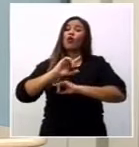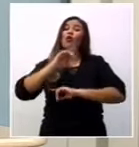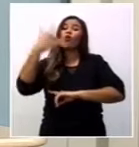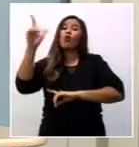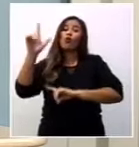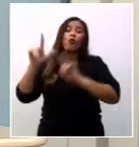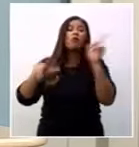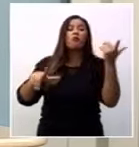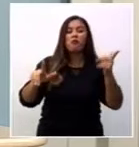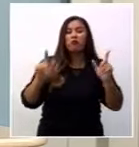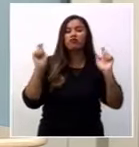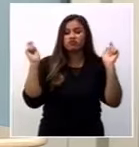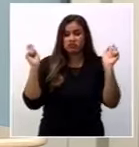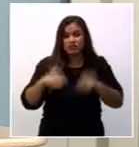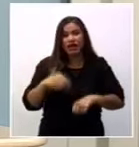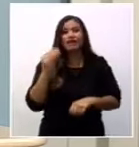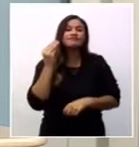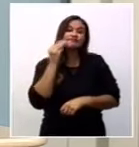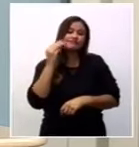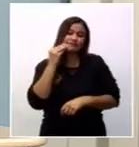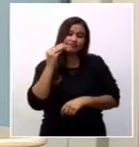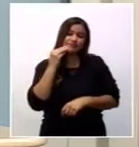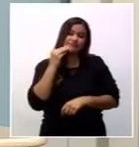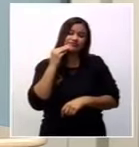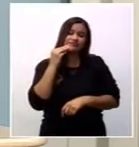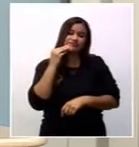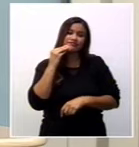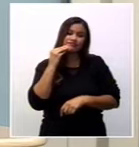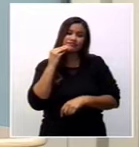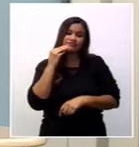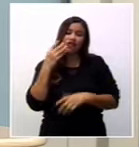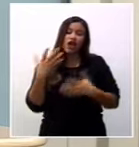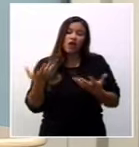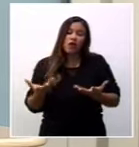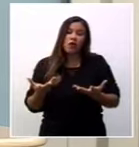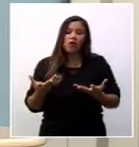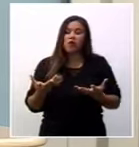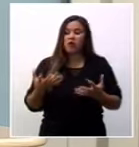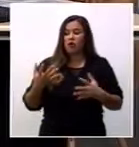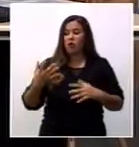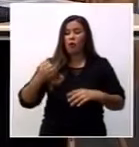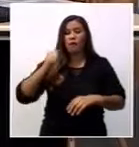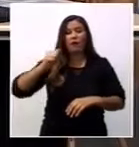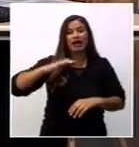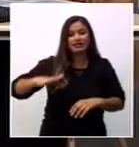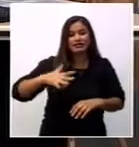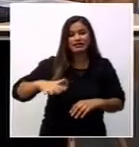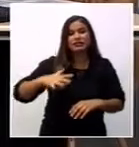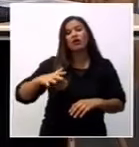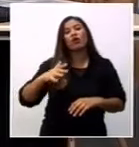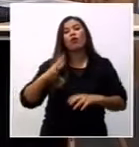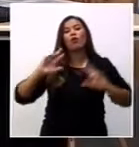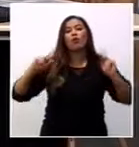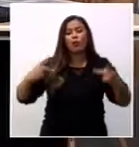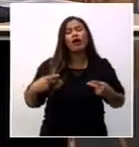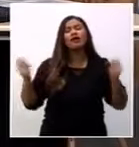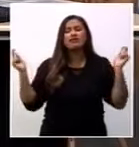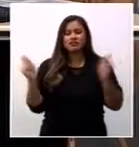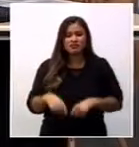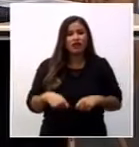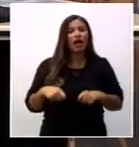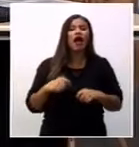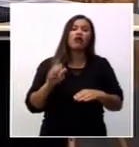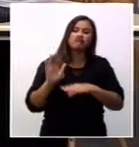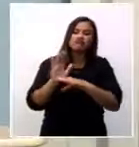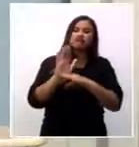já tem uma intensa interferência, né, da ação humana e faz com que realmente